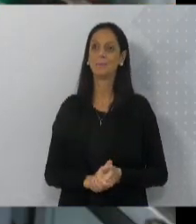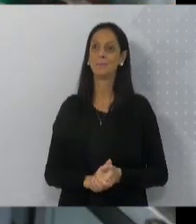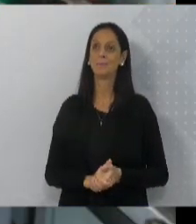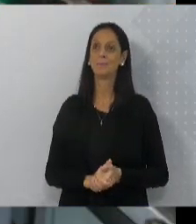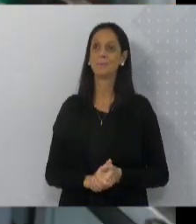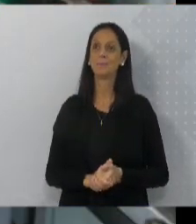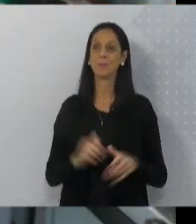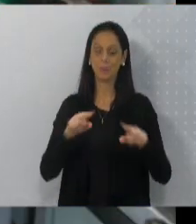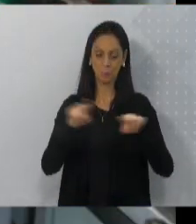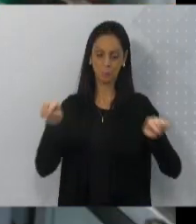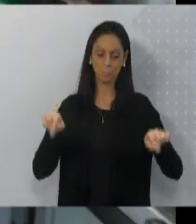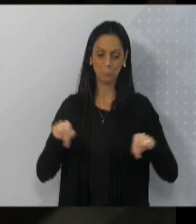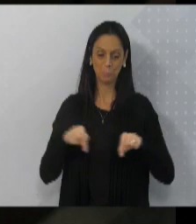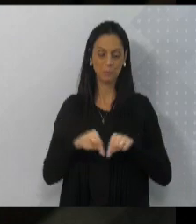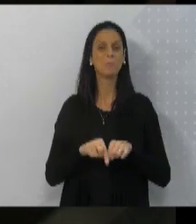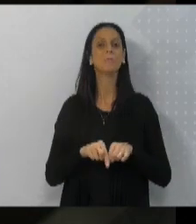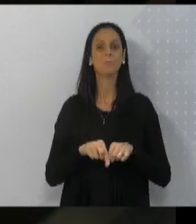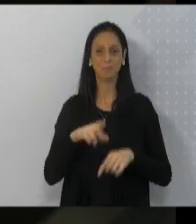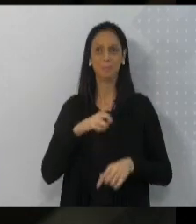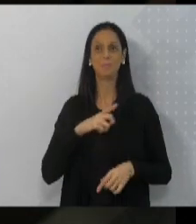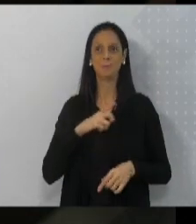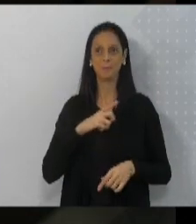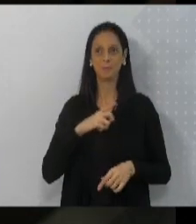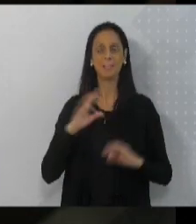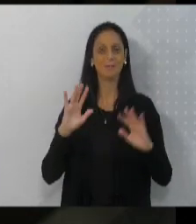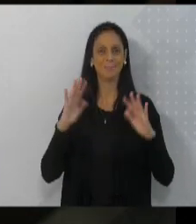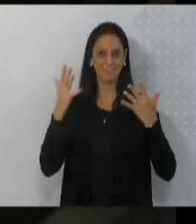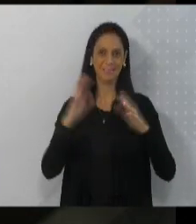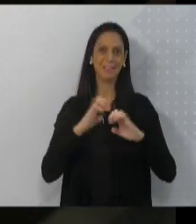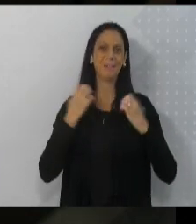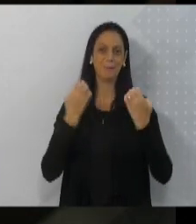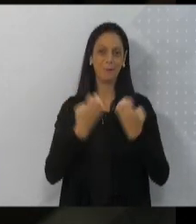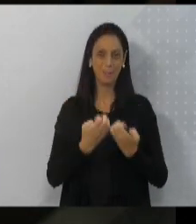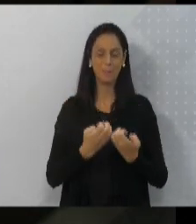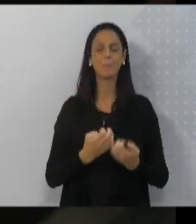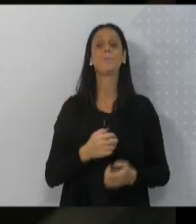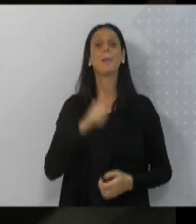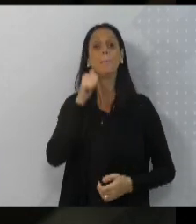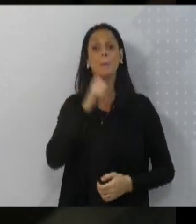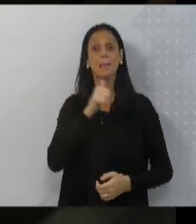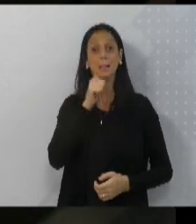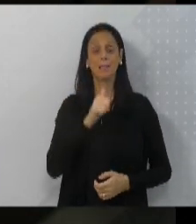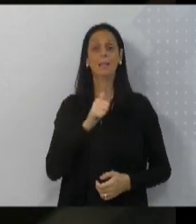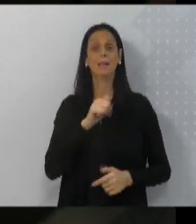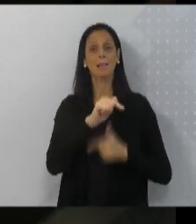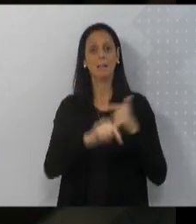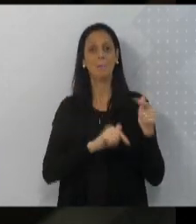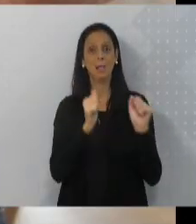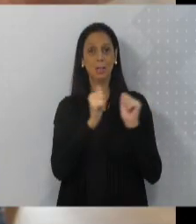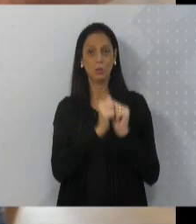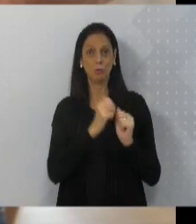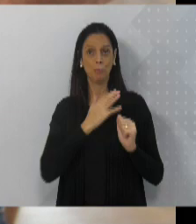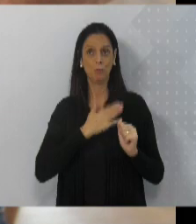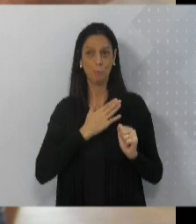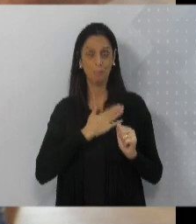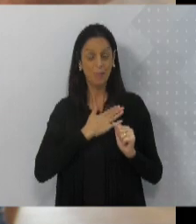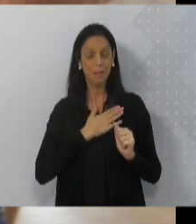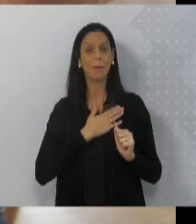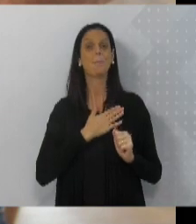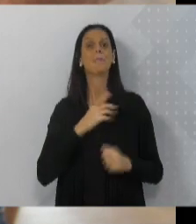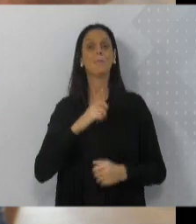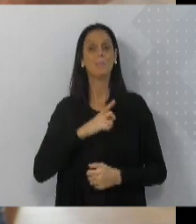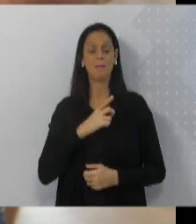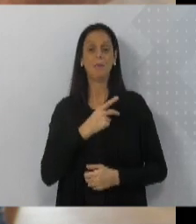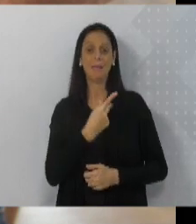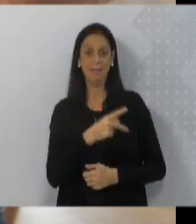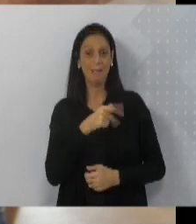no salão, né, o qual aqui a Maria Eduarda, que trabalha no meu gabinete, a sua avó conhece muito bem, a dona Altina, a